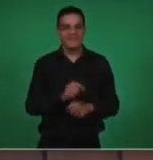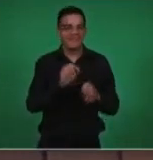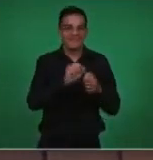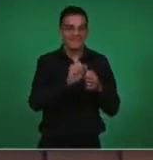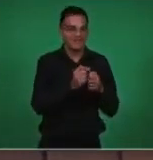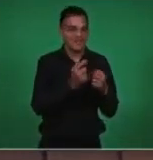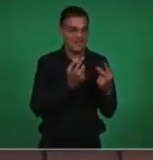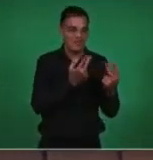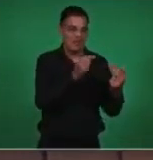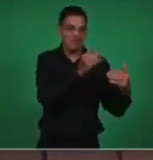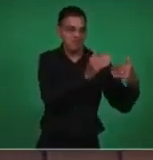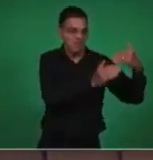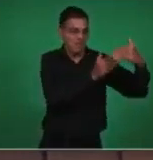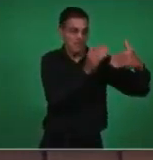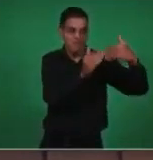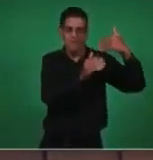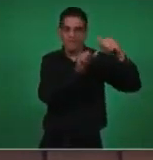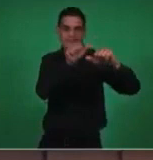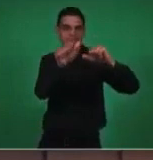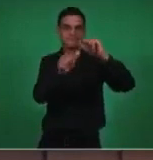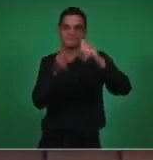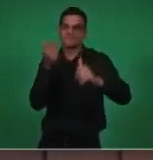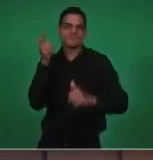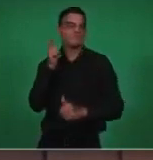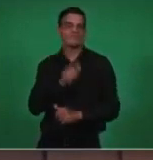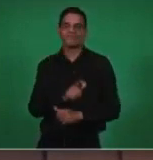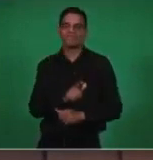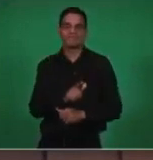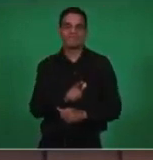para descaracterizar a criação de Deus.